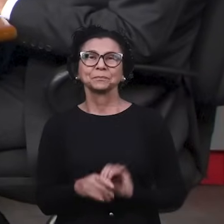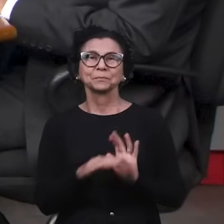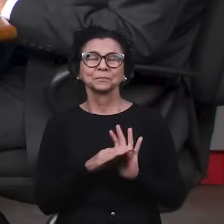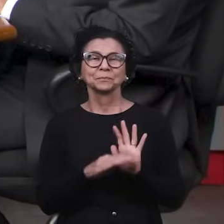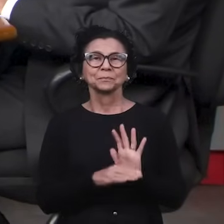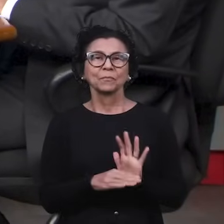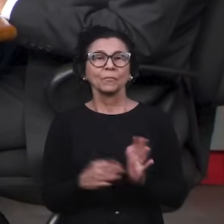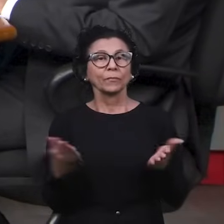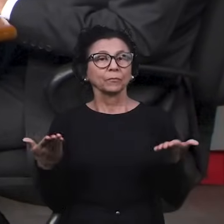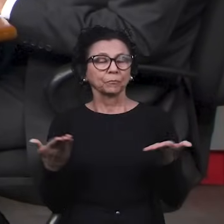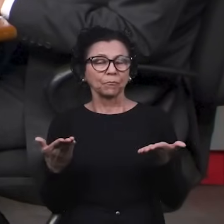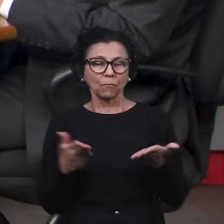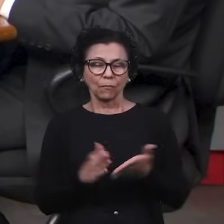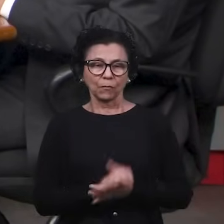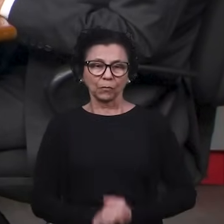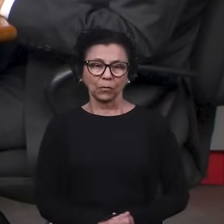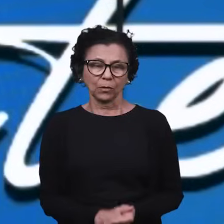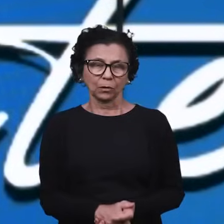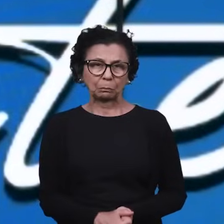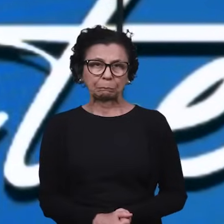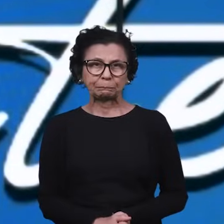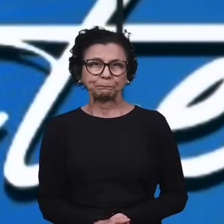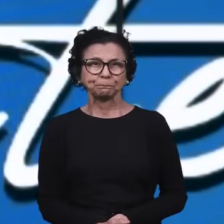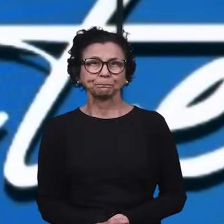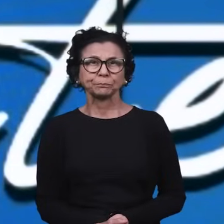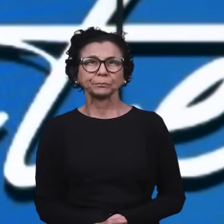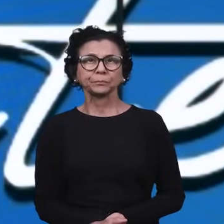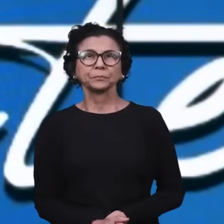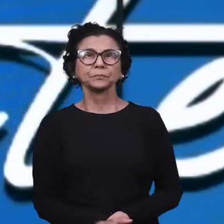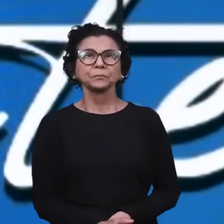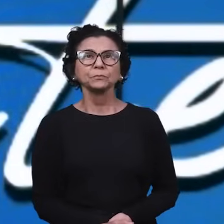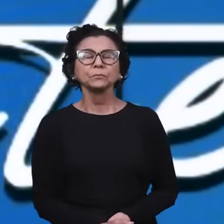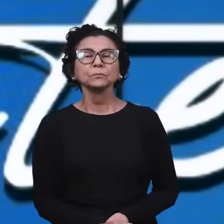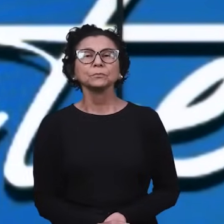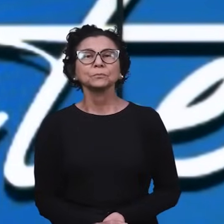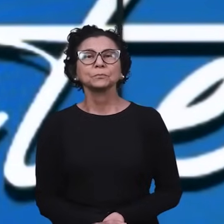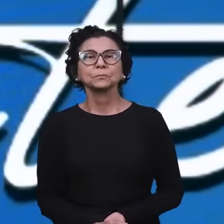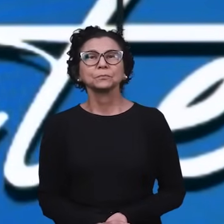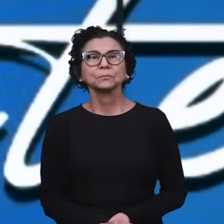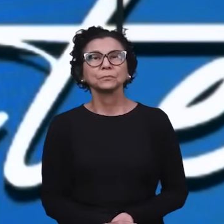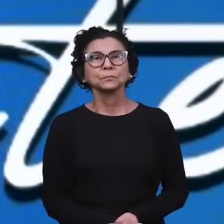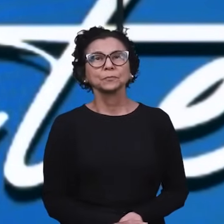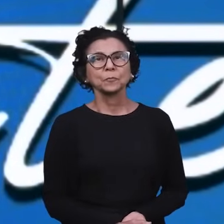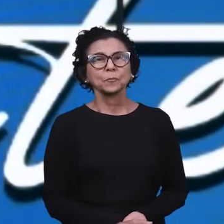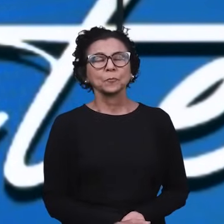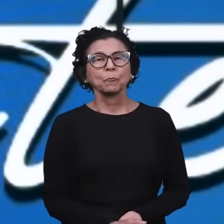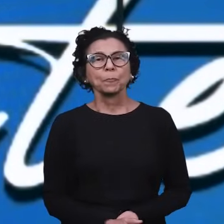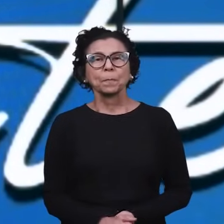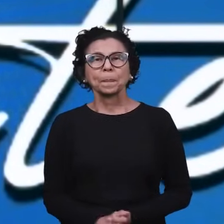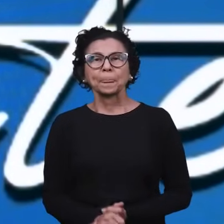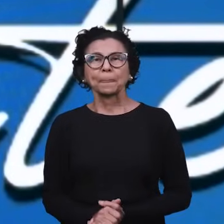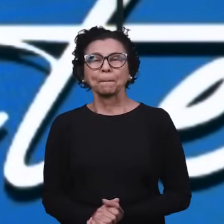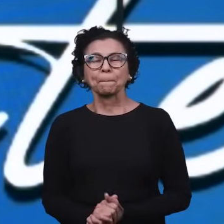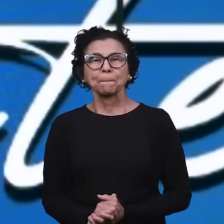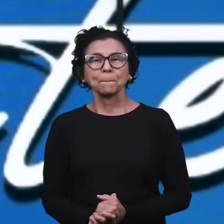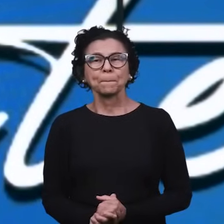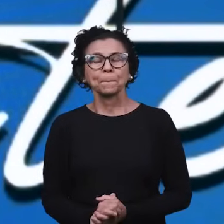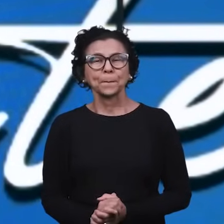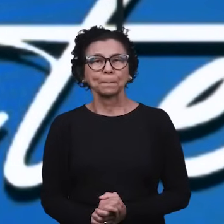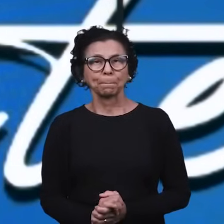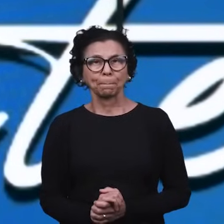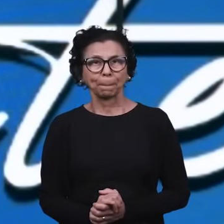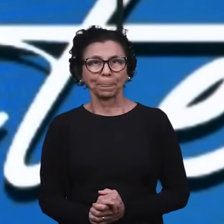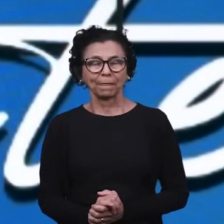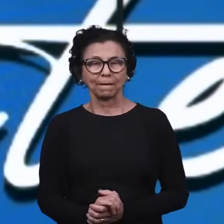chamar a atenção aqui para um detalhe que você vai observar, que nós vamos ter agora aqui a palavra direta de uma professora com relação à seguinte